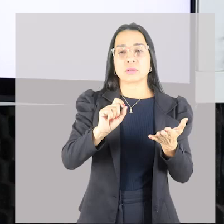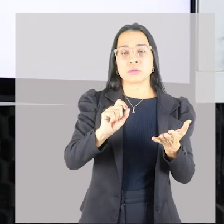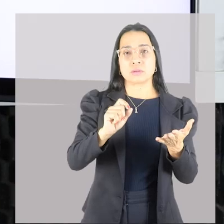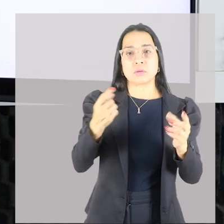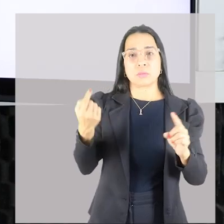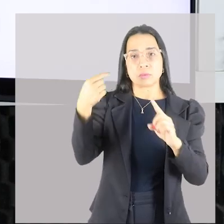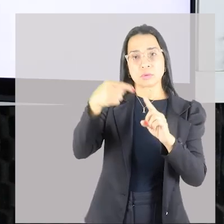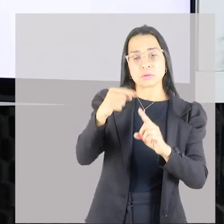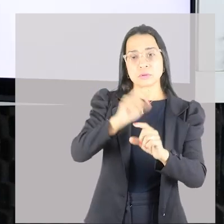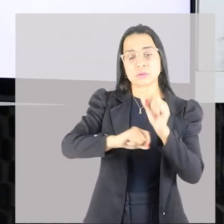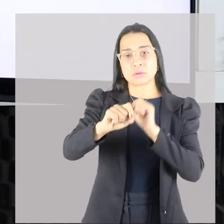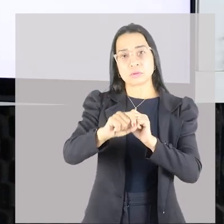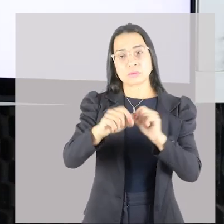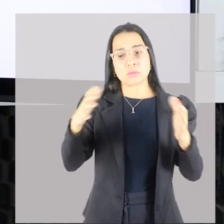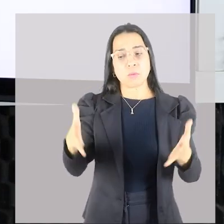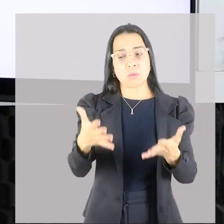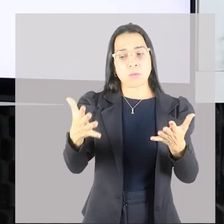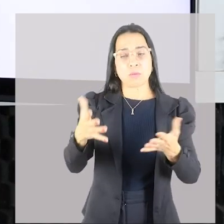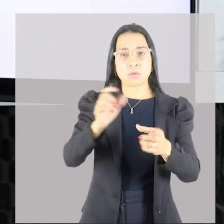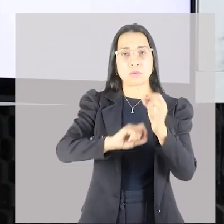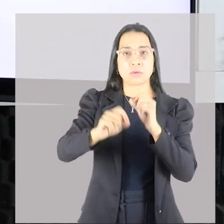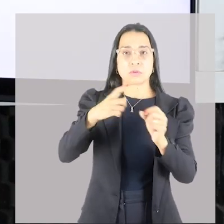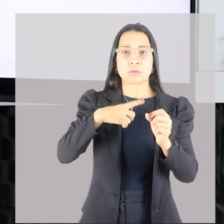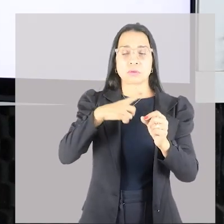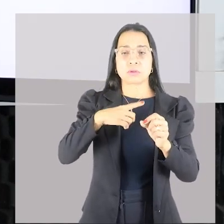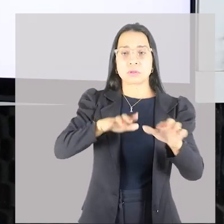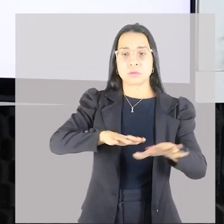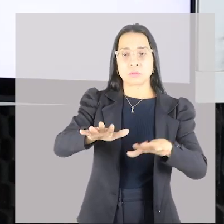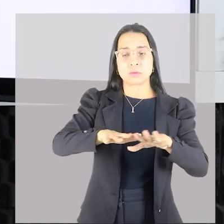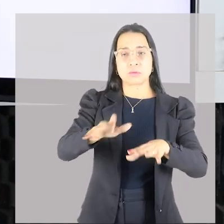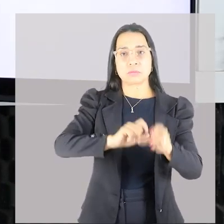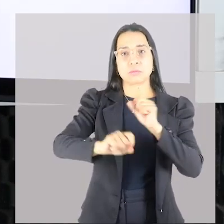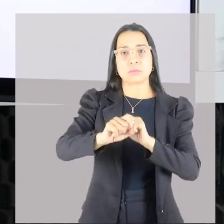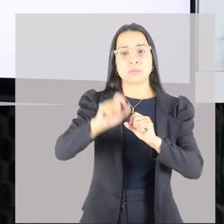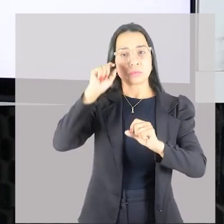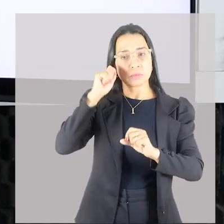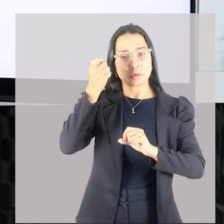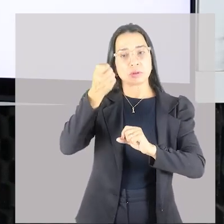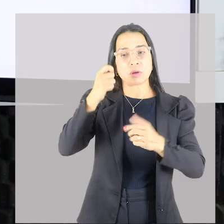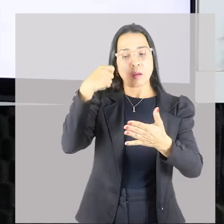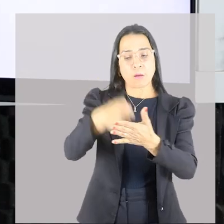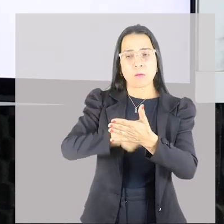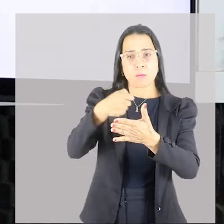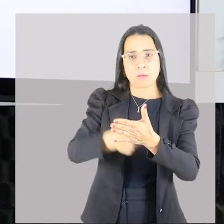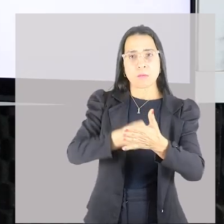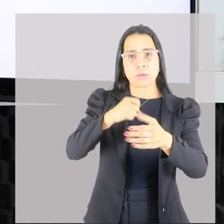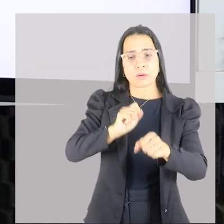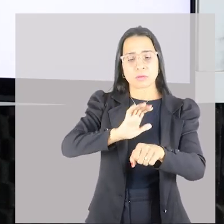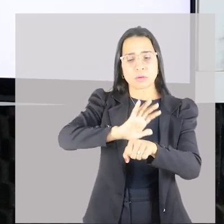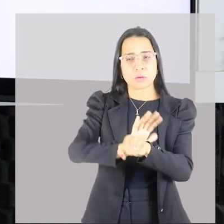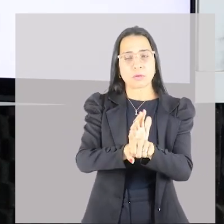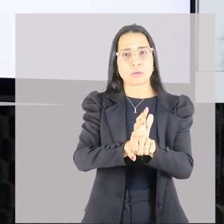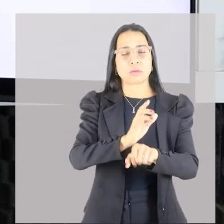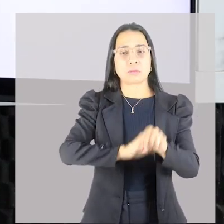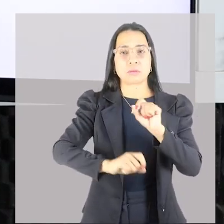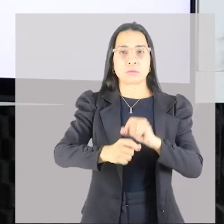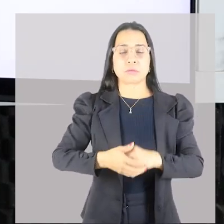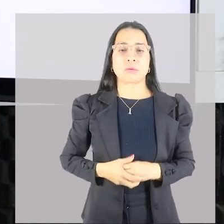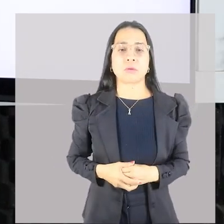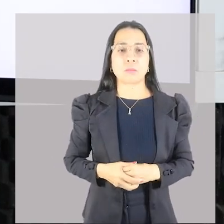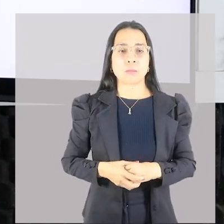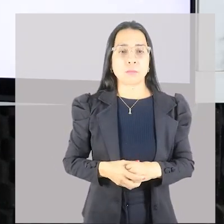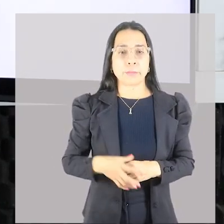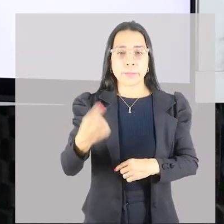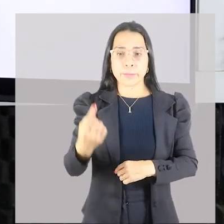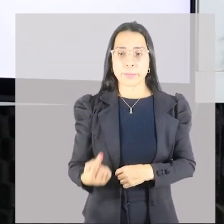movimento, a grande motivação pelo qual existe o movimento negro, é o combate ao preconceito, ao racismo. Além de lutar